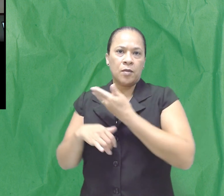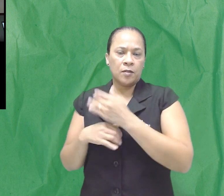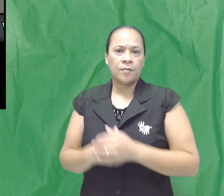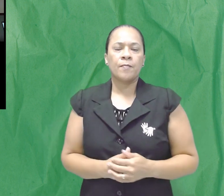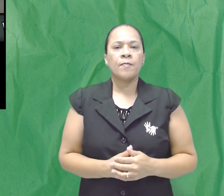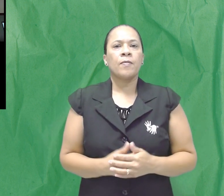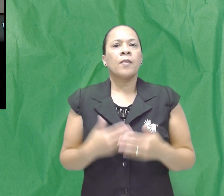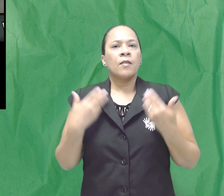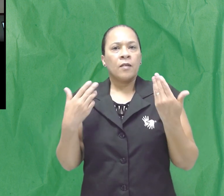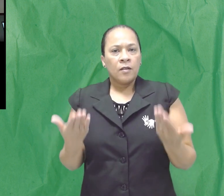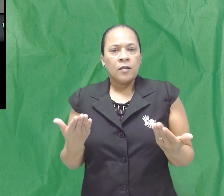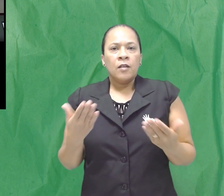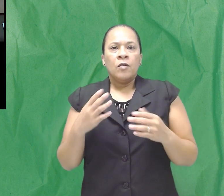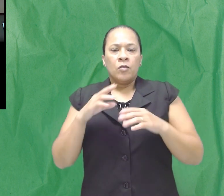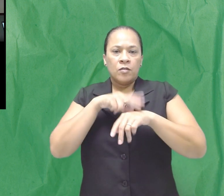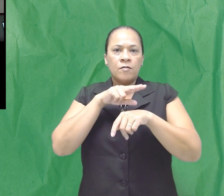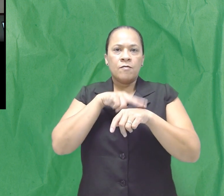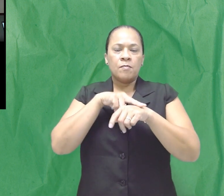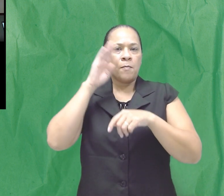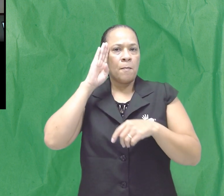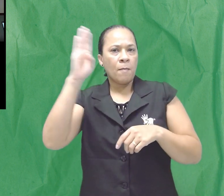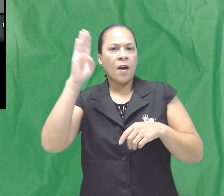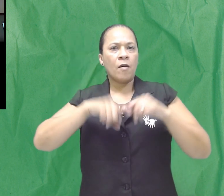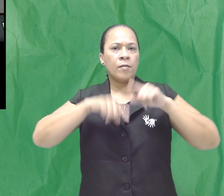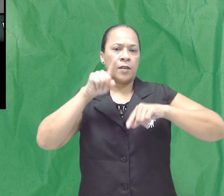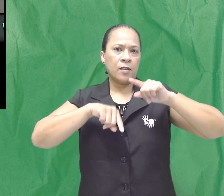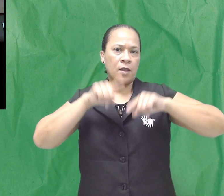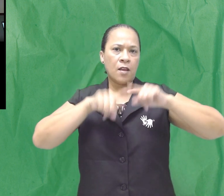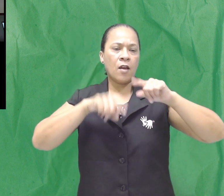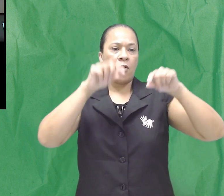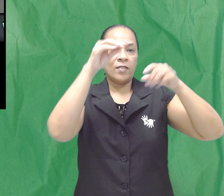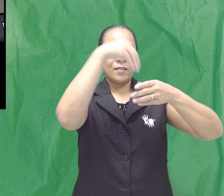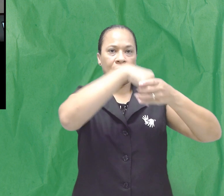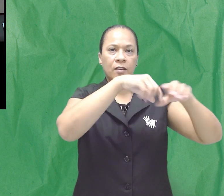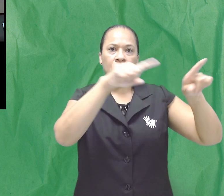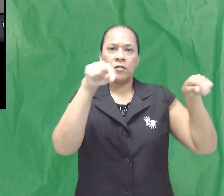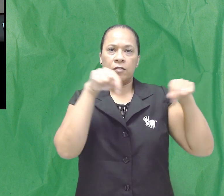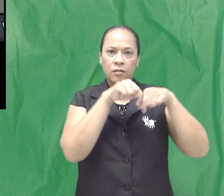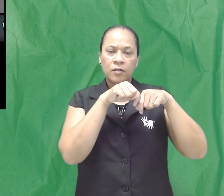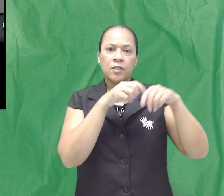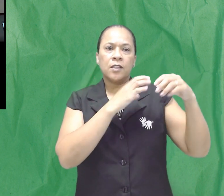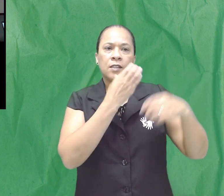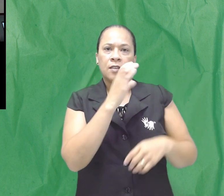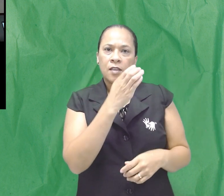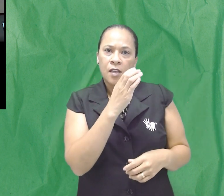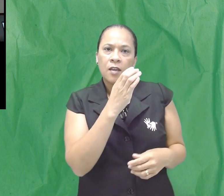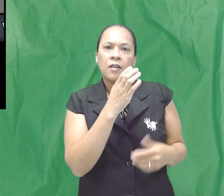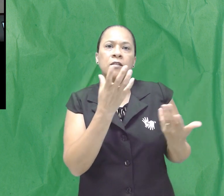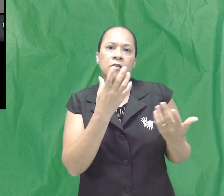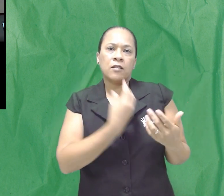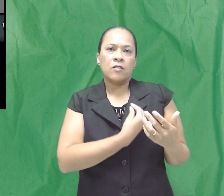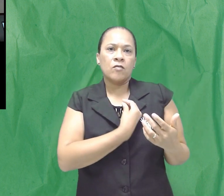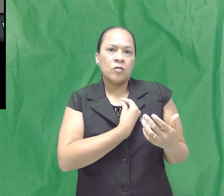então, as principais vidrarias e equipamentos presentes em um laboratório de ciências, né, e